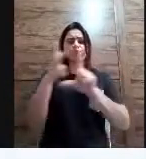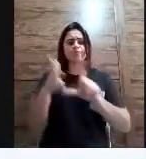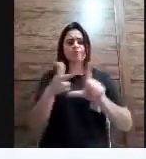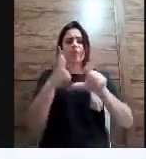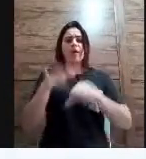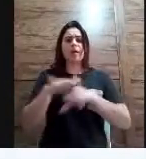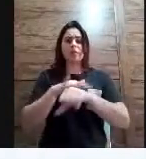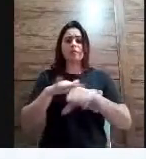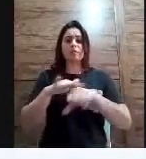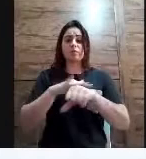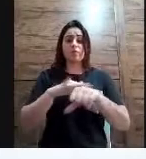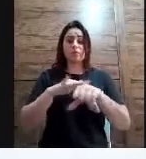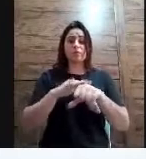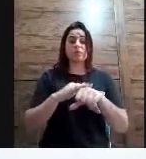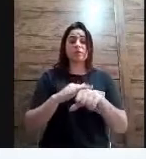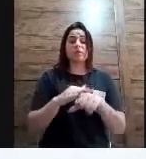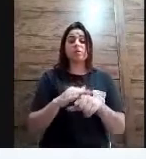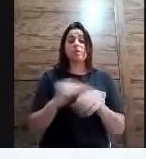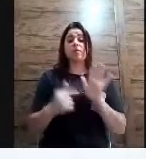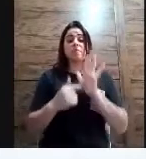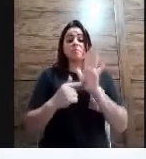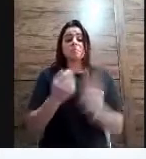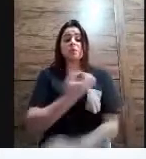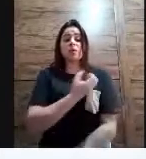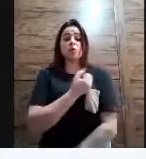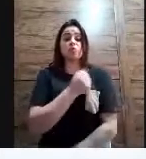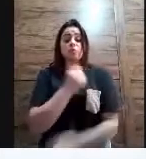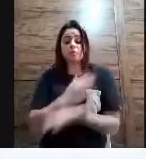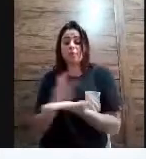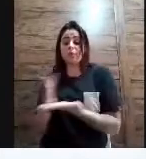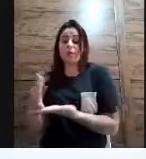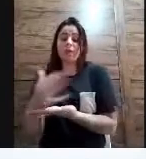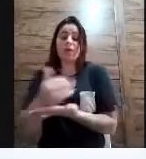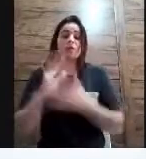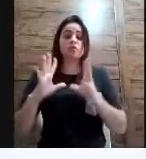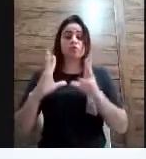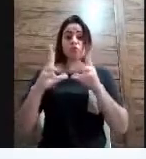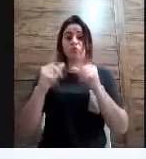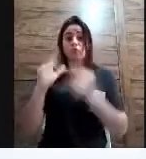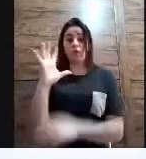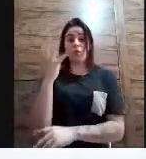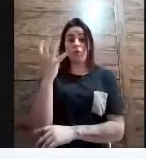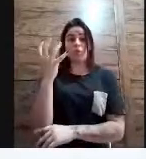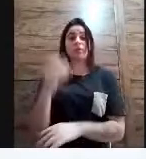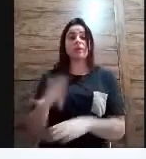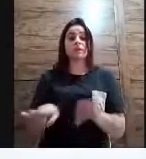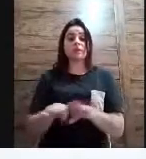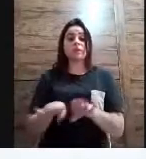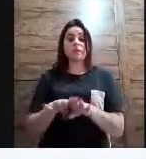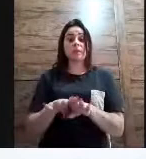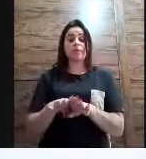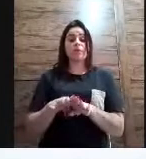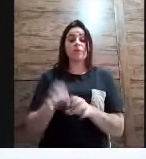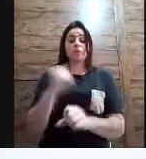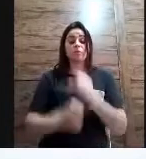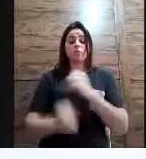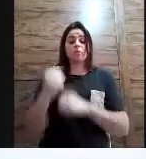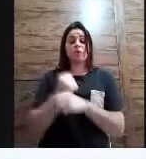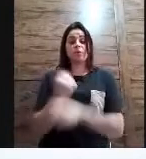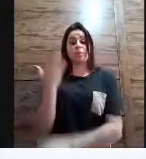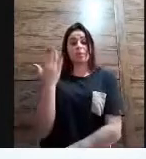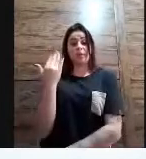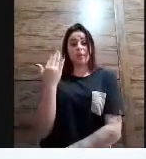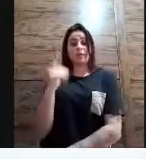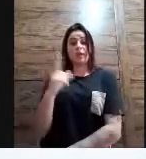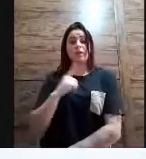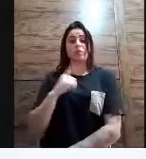dados aproximados. Mas, assim, eu levantei até 2019, em torno de 900 casos. Não